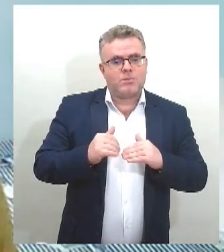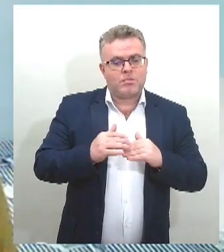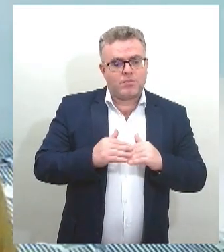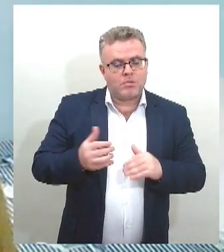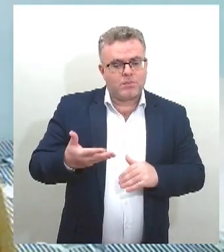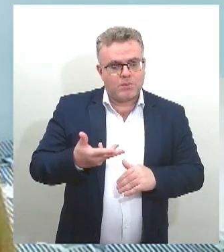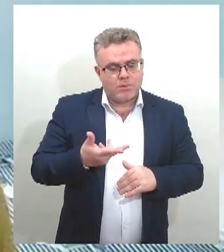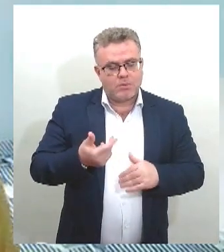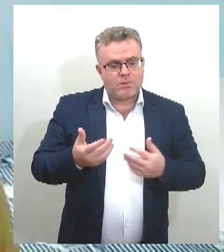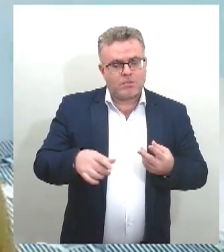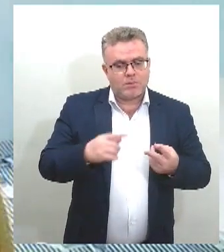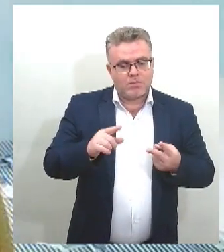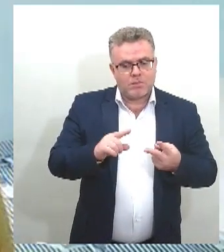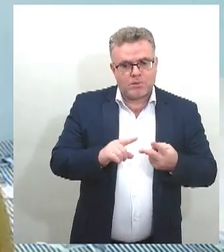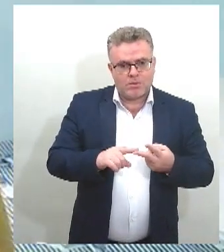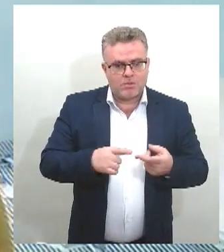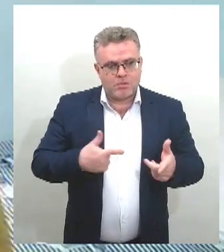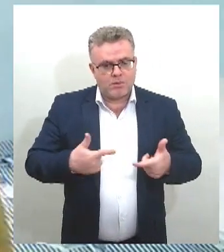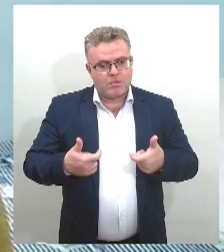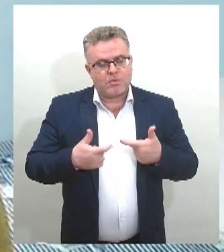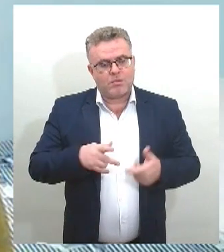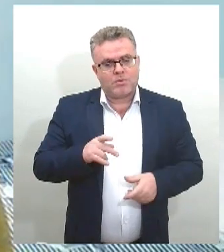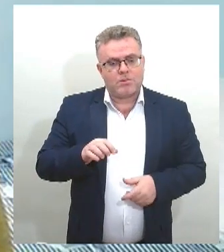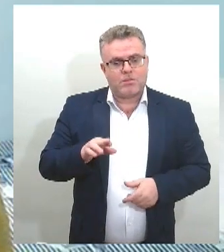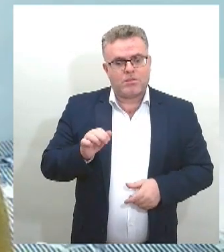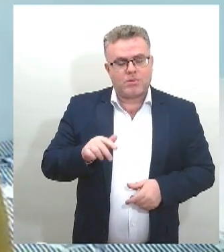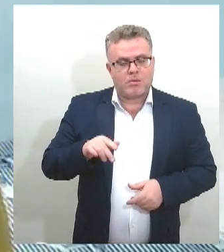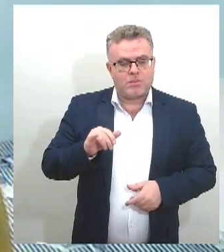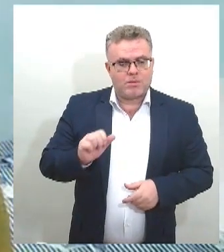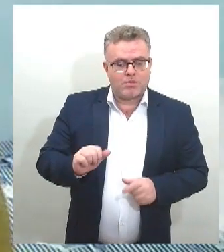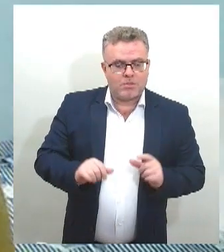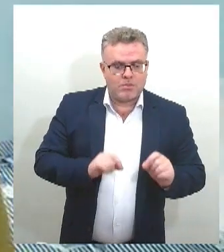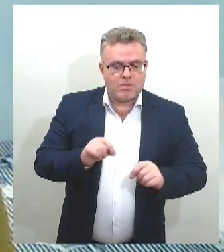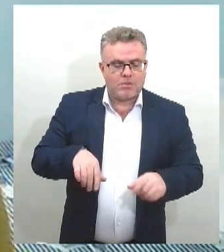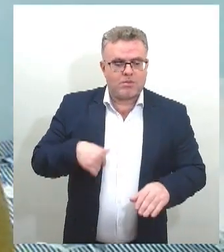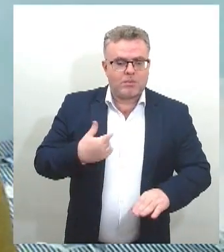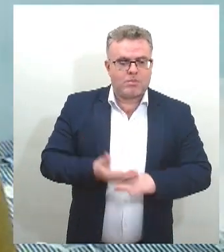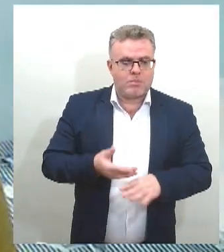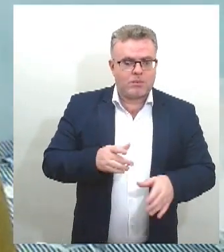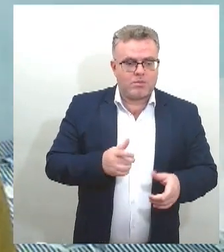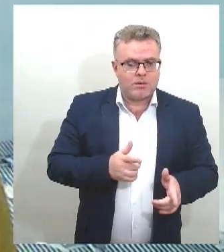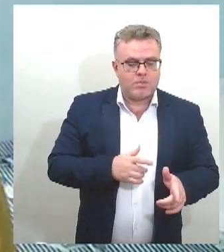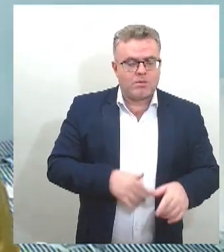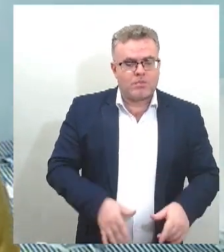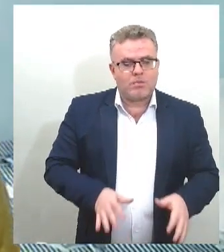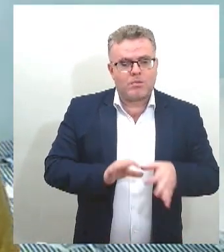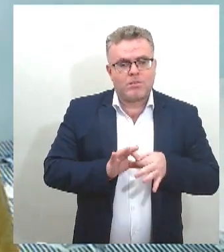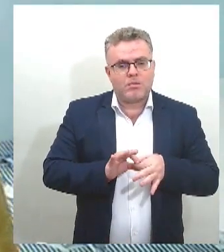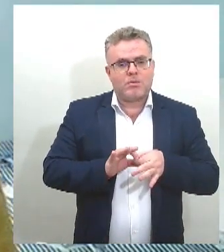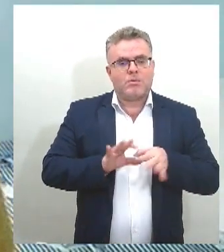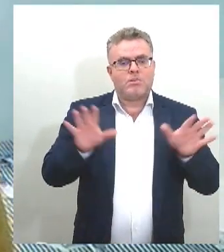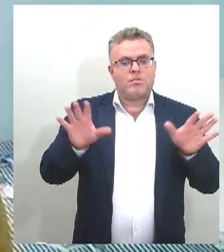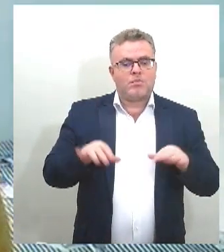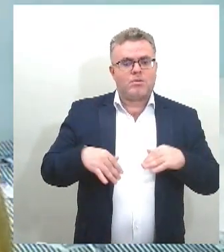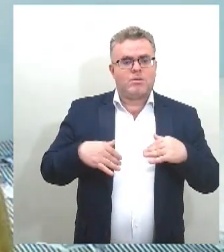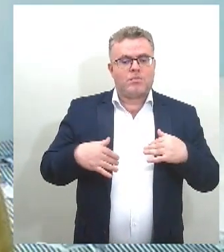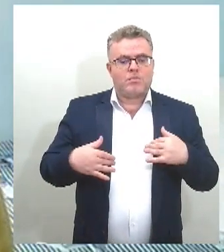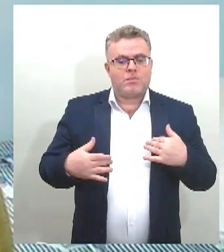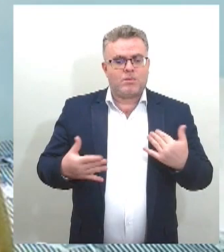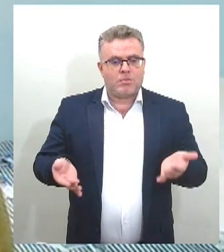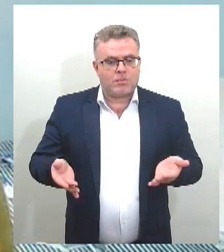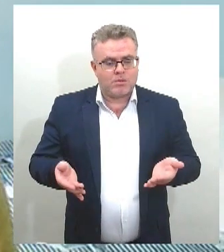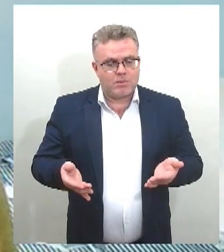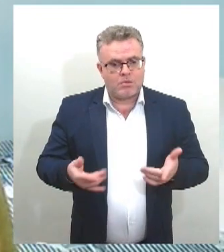a Guerra do Paraguai, até a proclamação da República, é o momento do declínio. Por quê? Porque a Guerra do Paraguai foi um desses